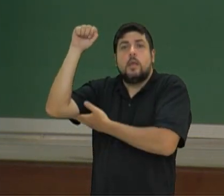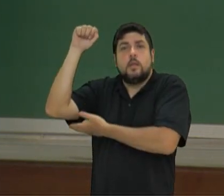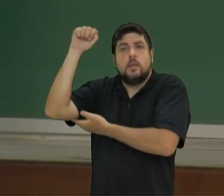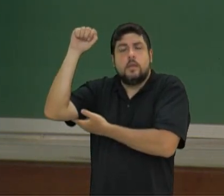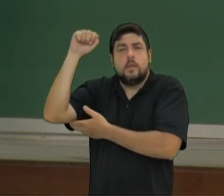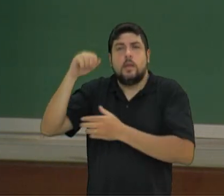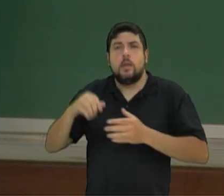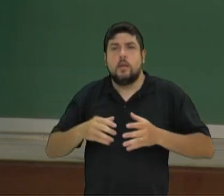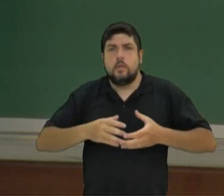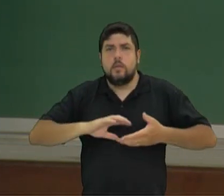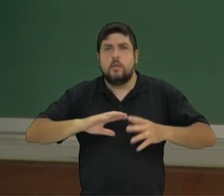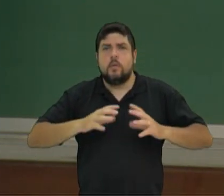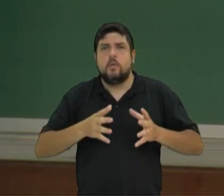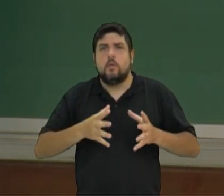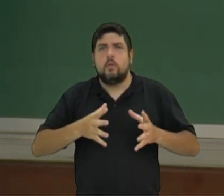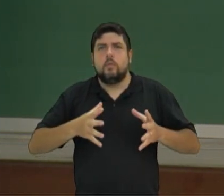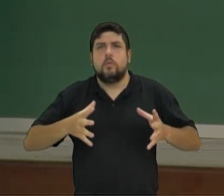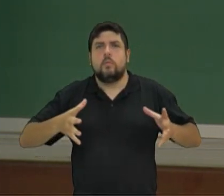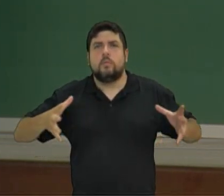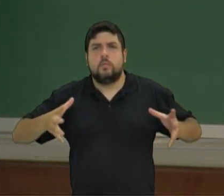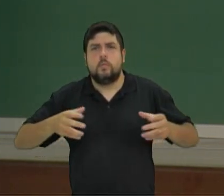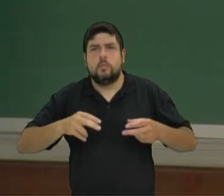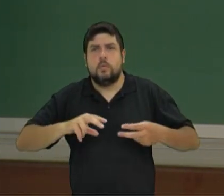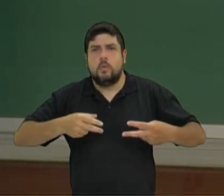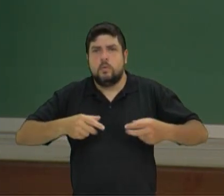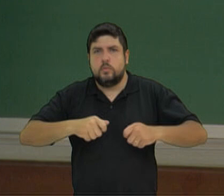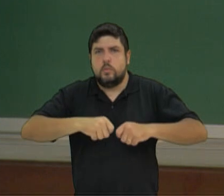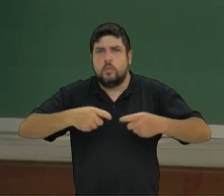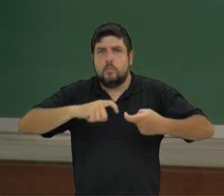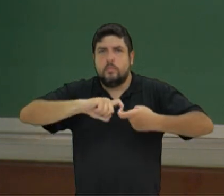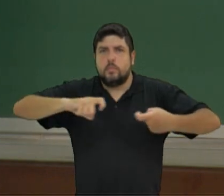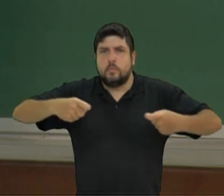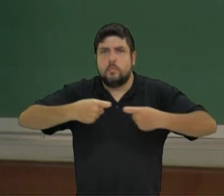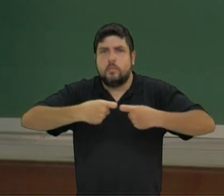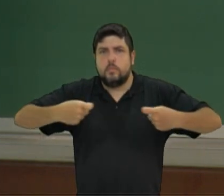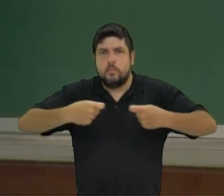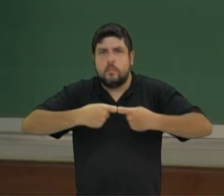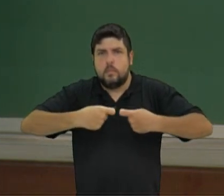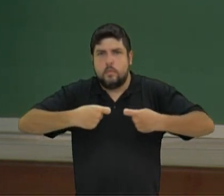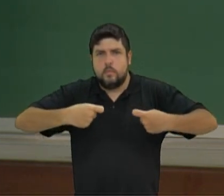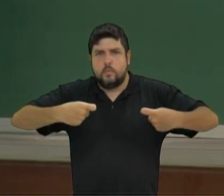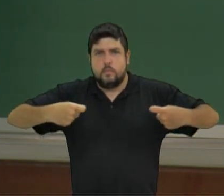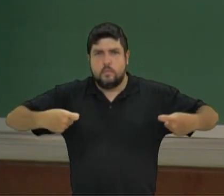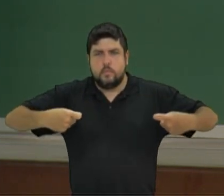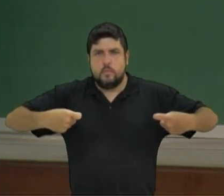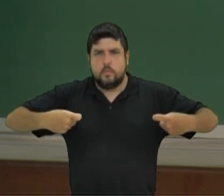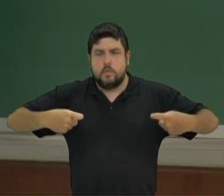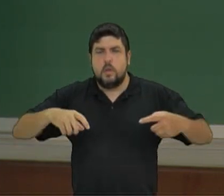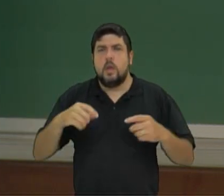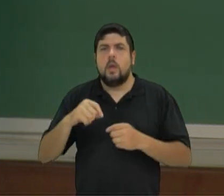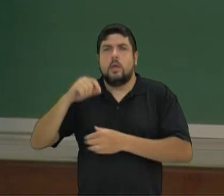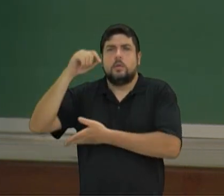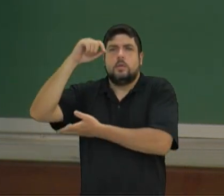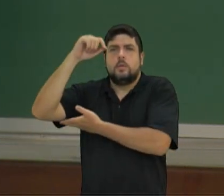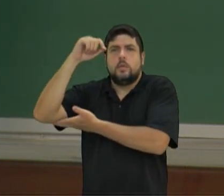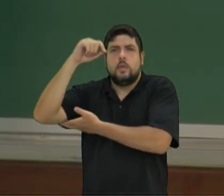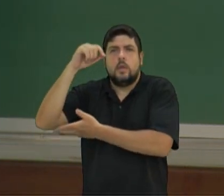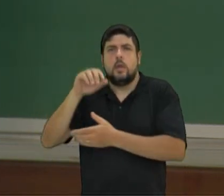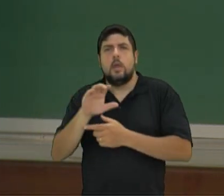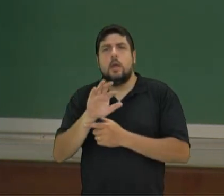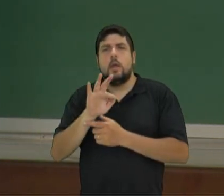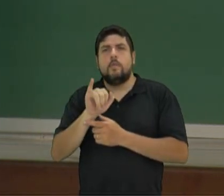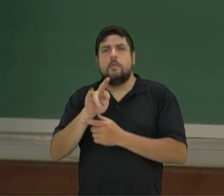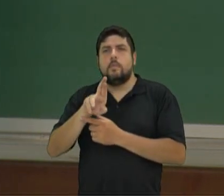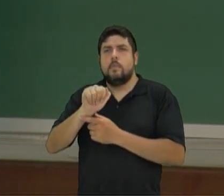está contraído, ele se estica, então é uma elasticidade. As fibras ficam o quê? Mais compridas. E quando